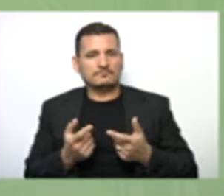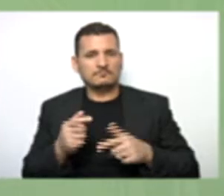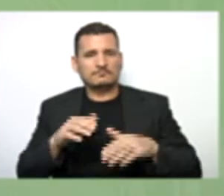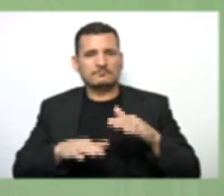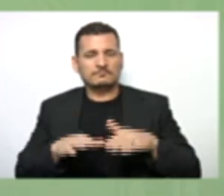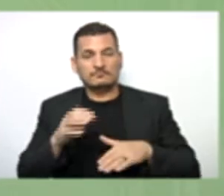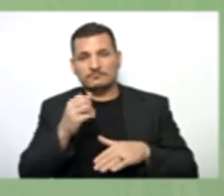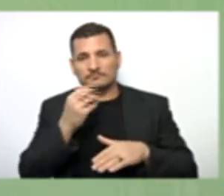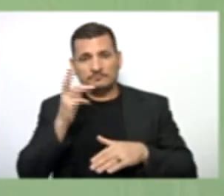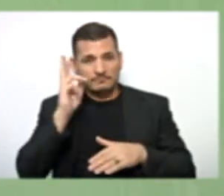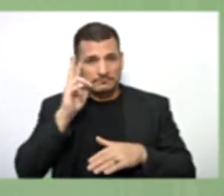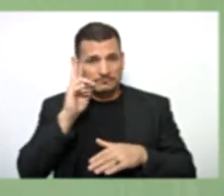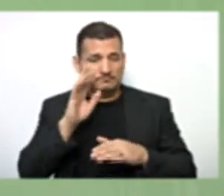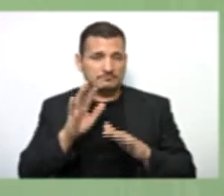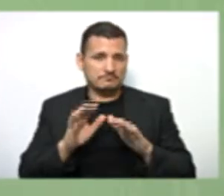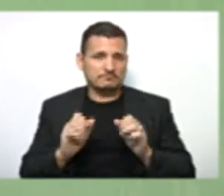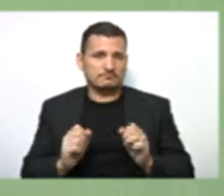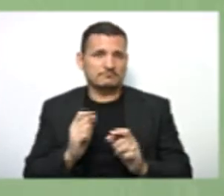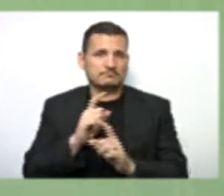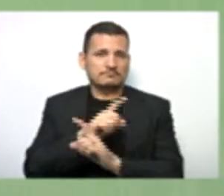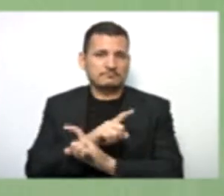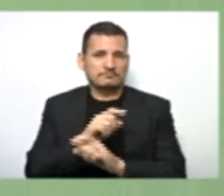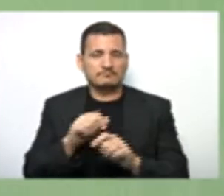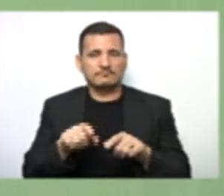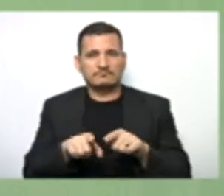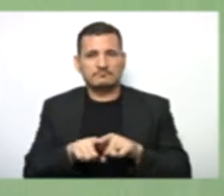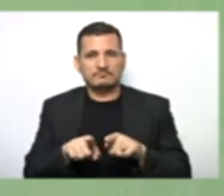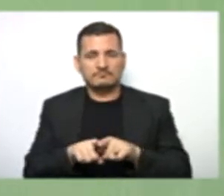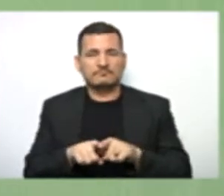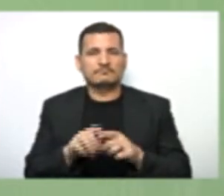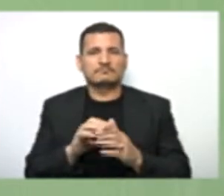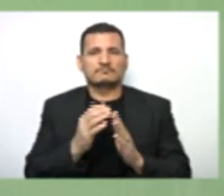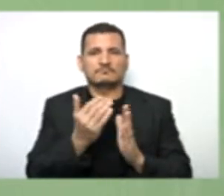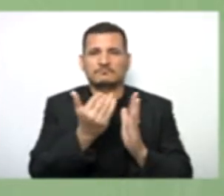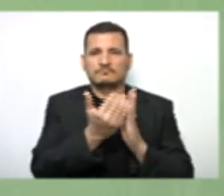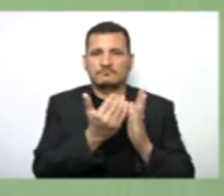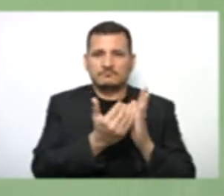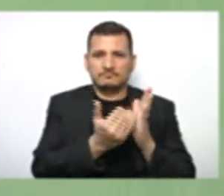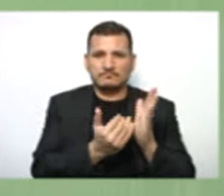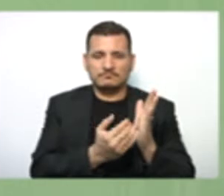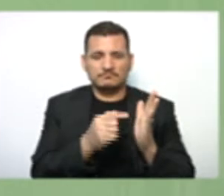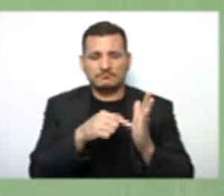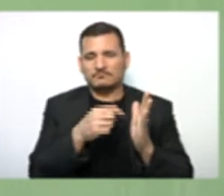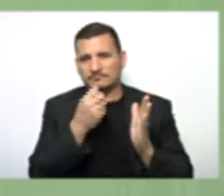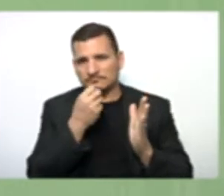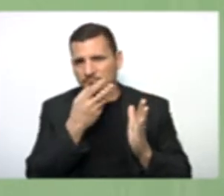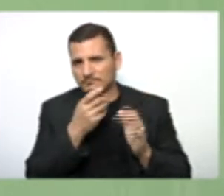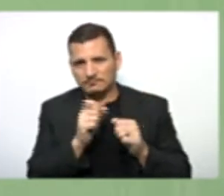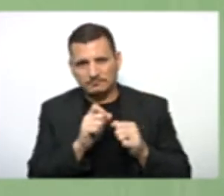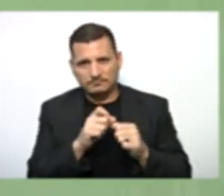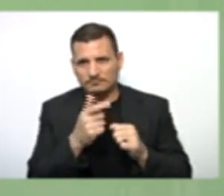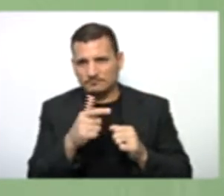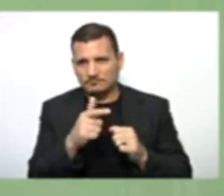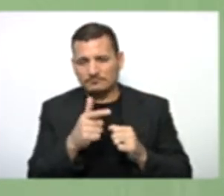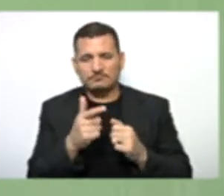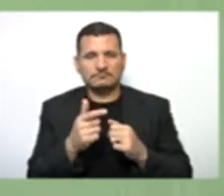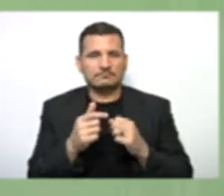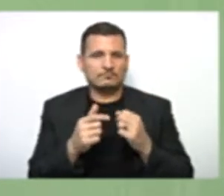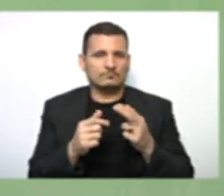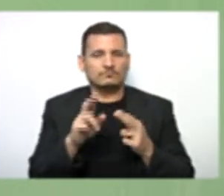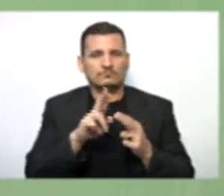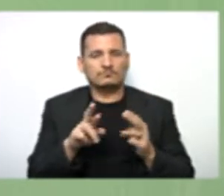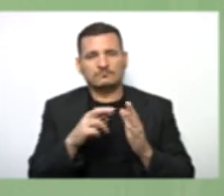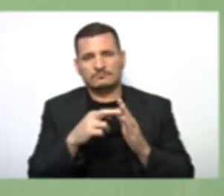gente lembrar que pode ser o contrário também, né? Que o programa que não está bem feito, que está usando instruções